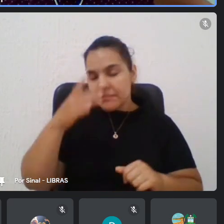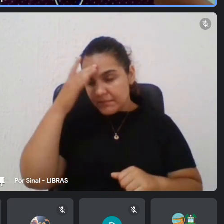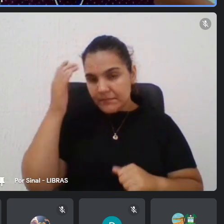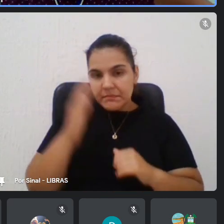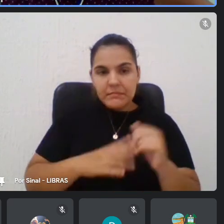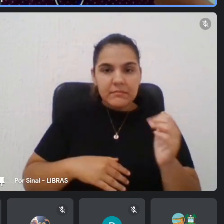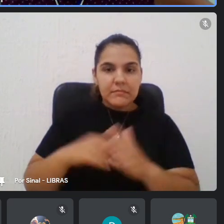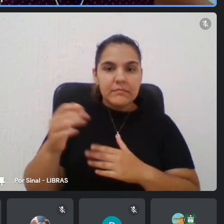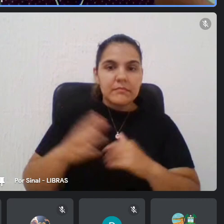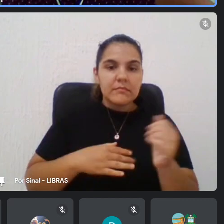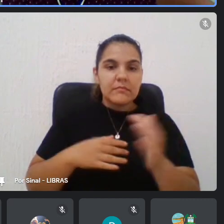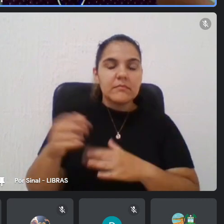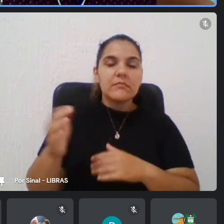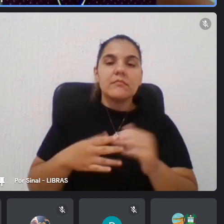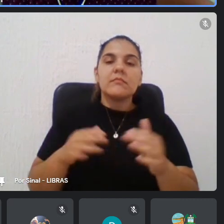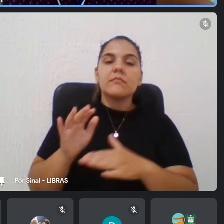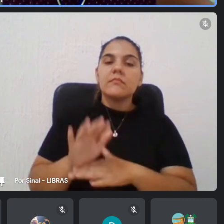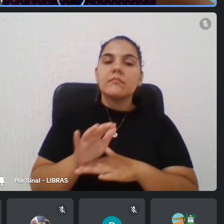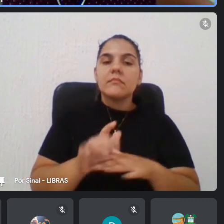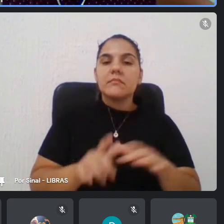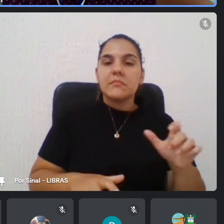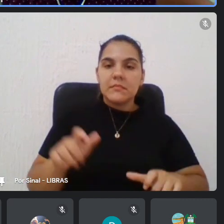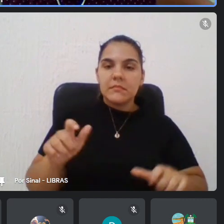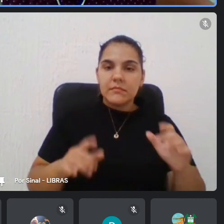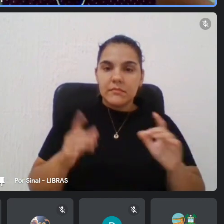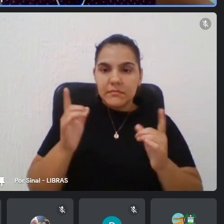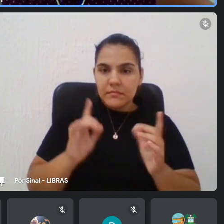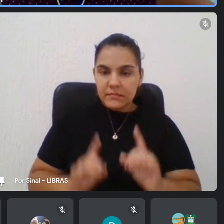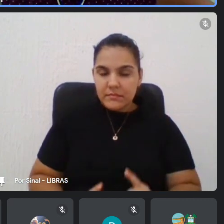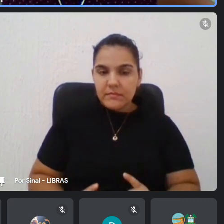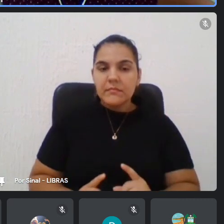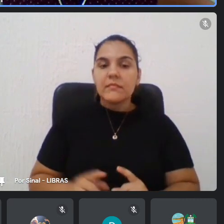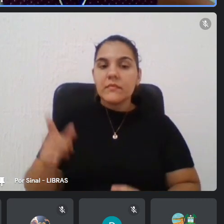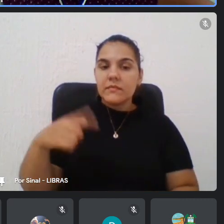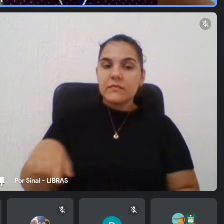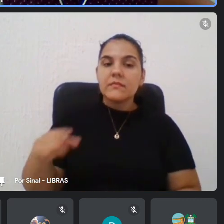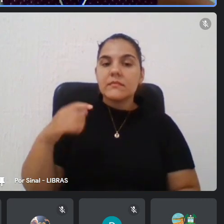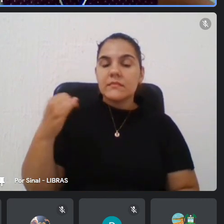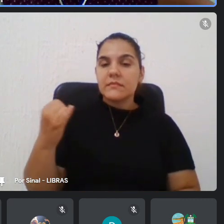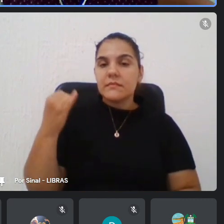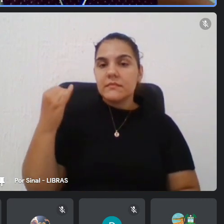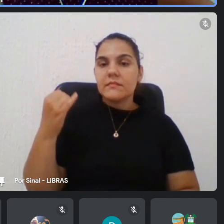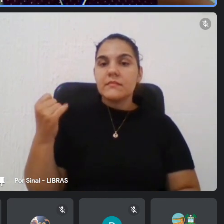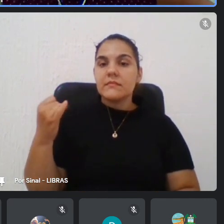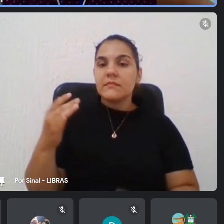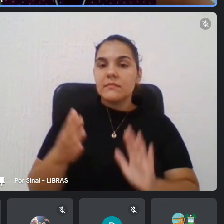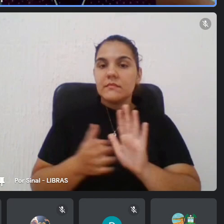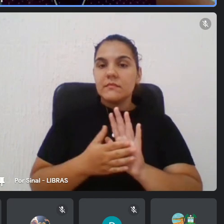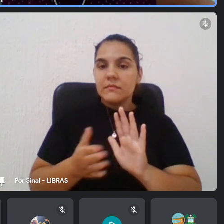pessoas com deficiência, certo? É muito importante que a gente pense nisso. E se a proposta de vocês é audiovisual,